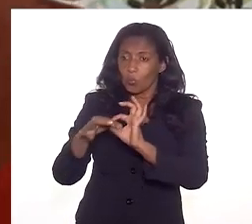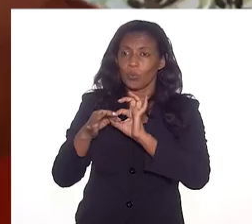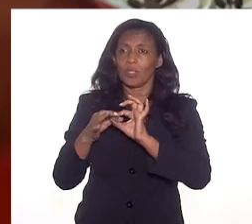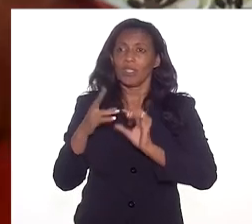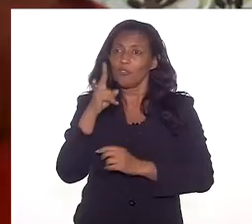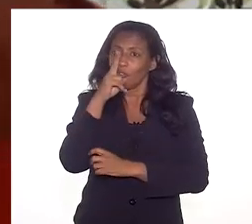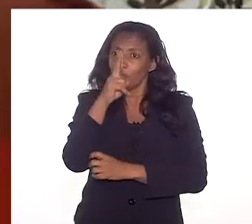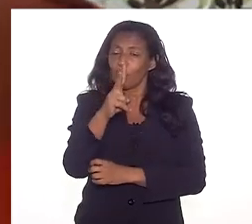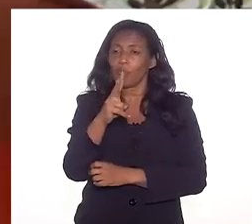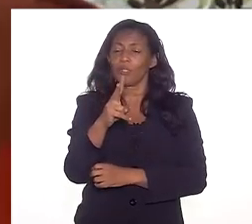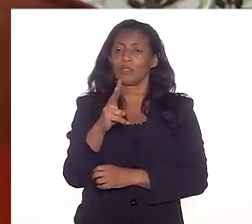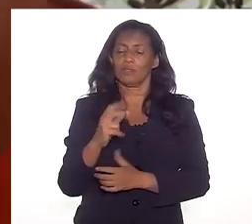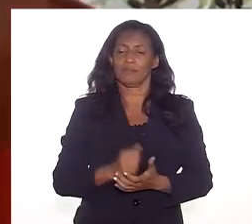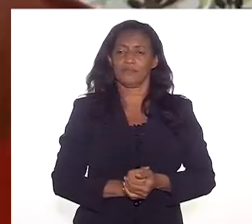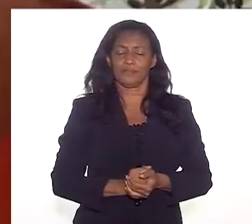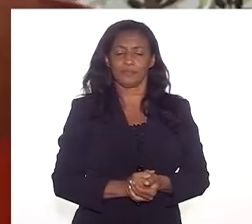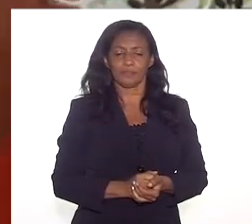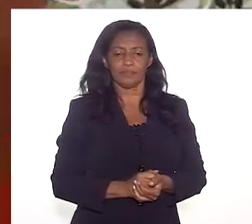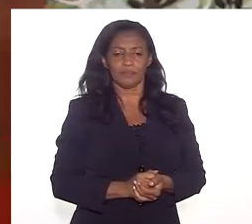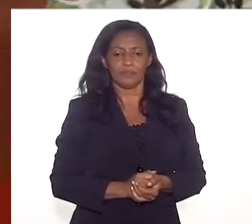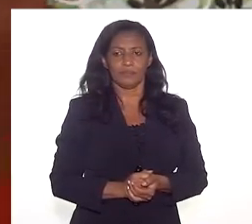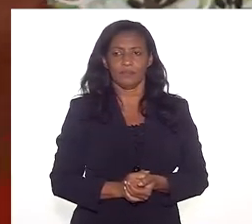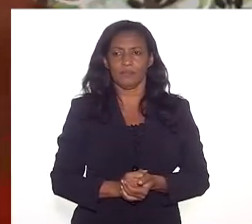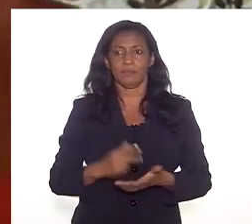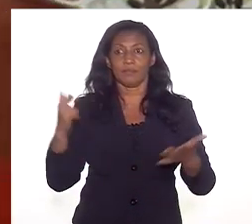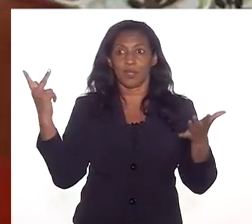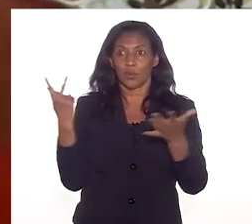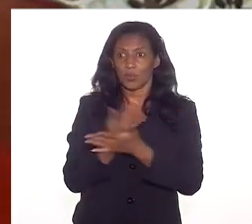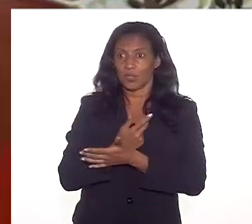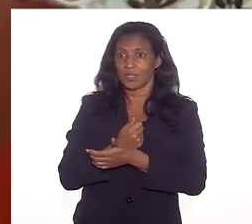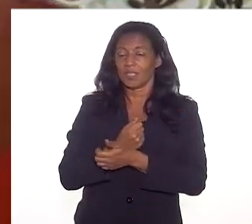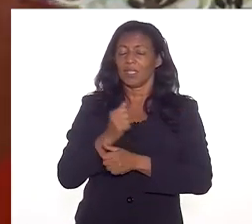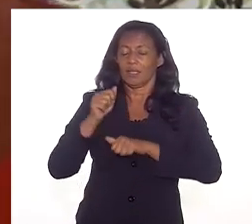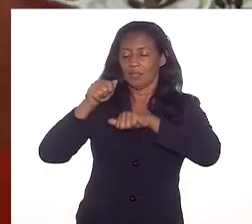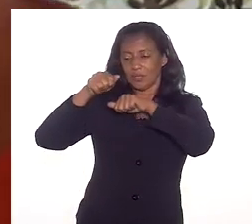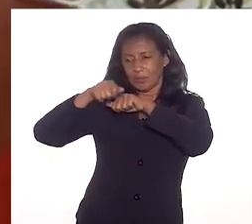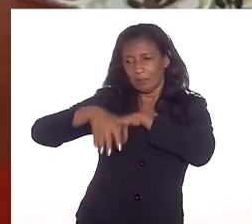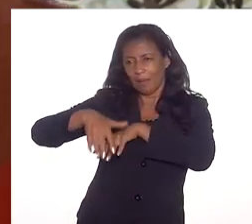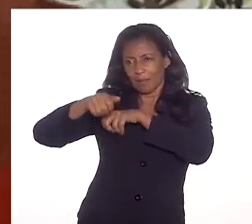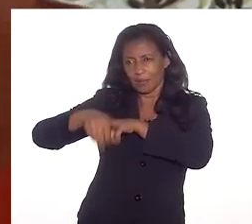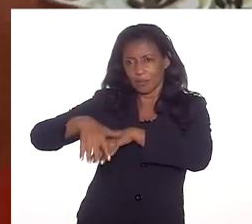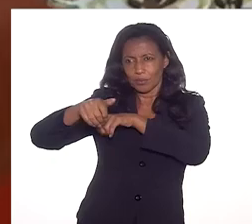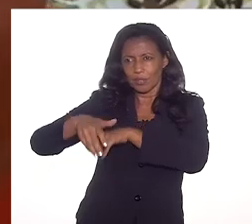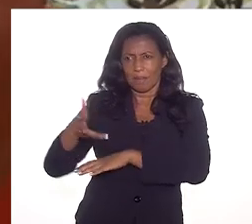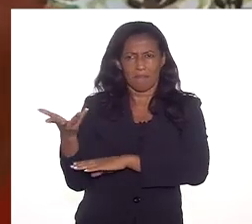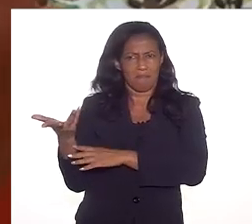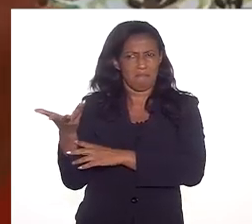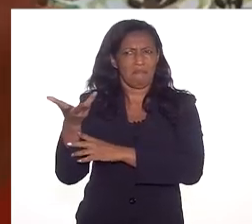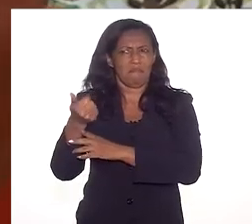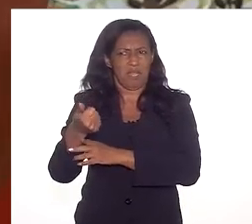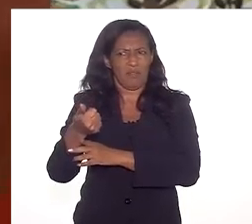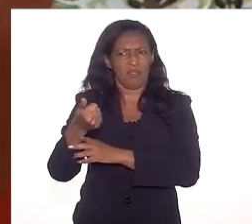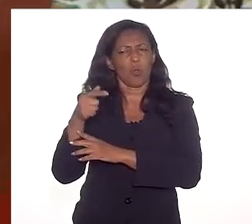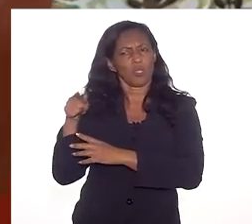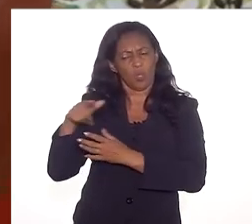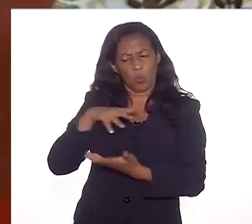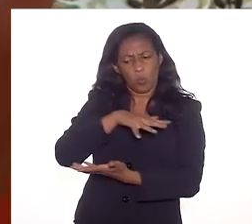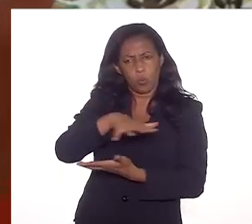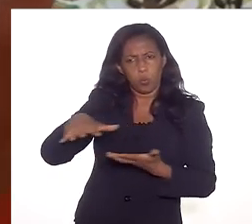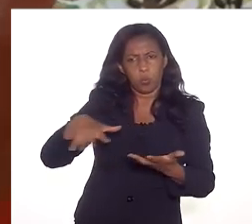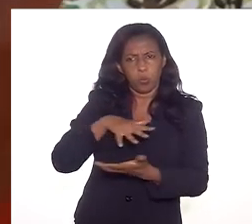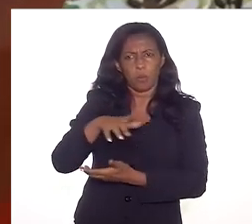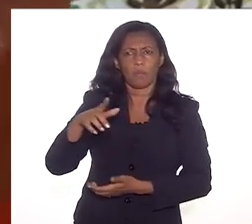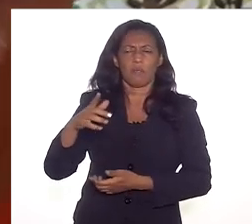unir forças para realizar as marchas maravilhosas que o movimento negro fez